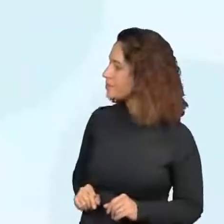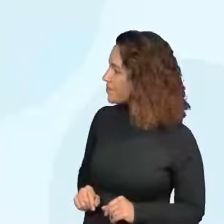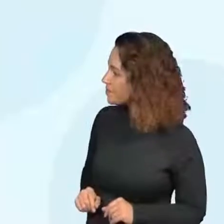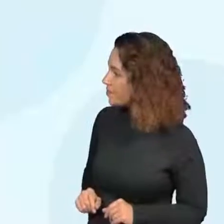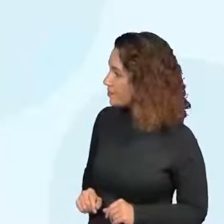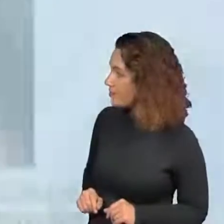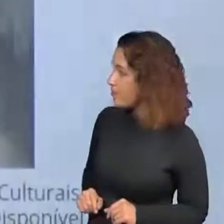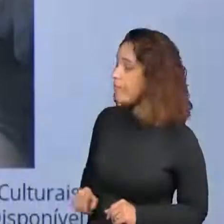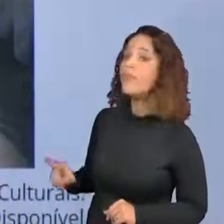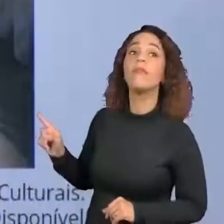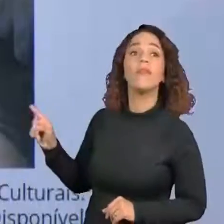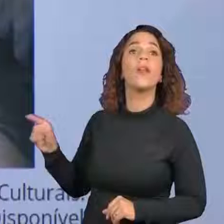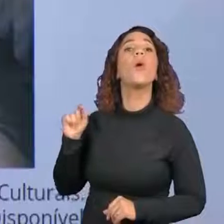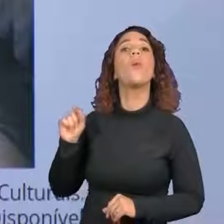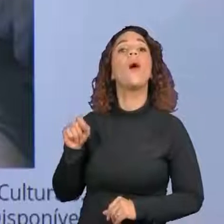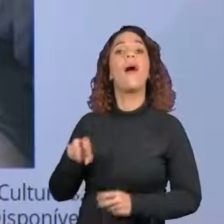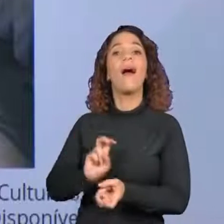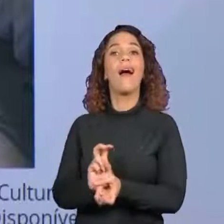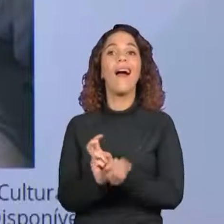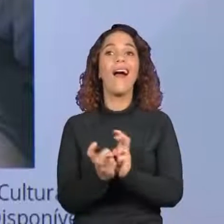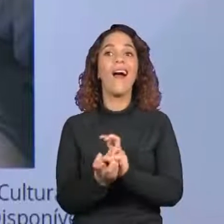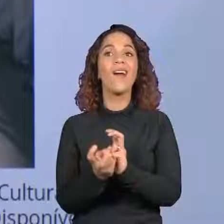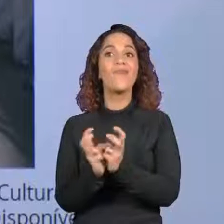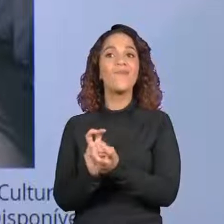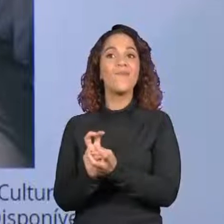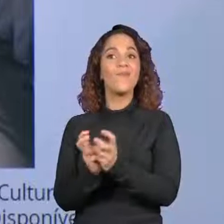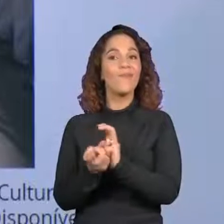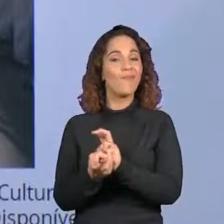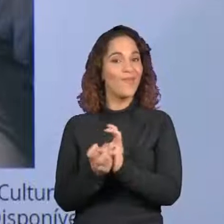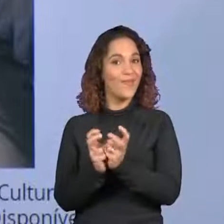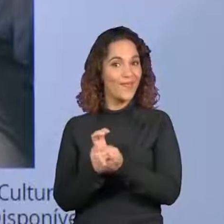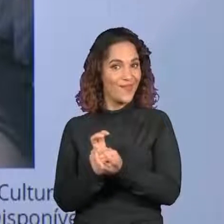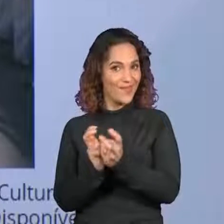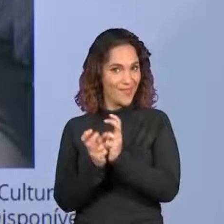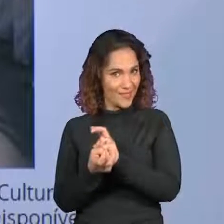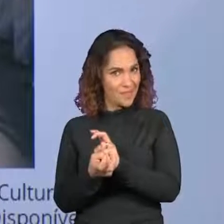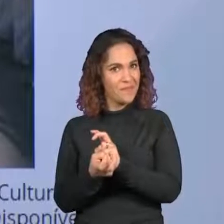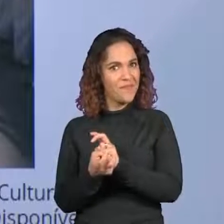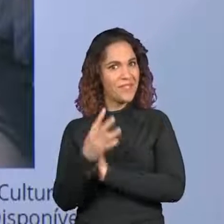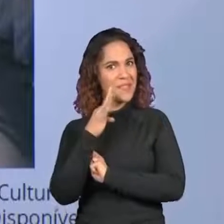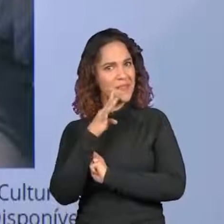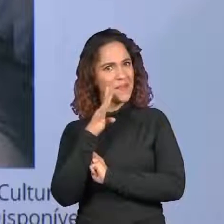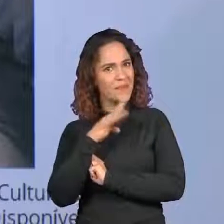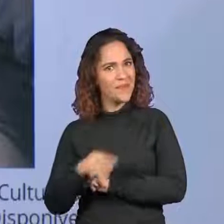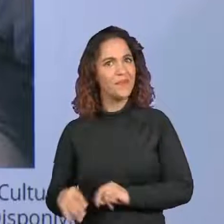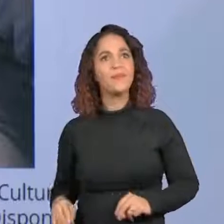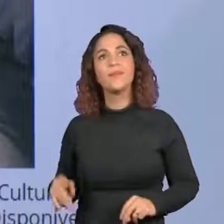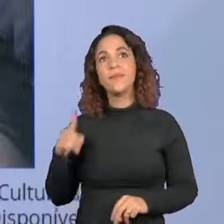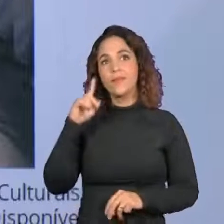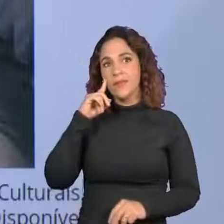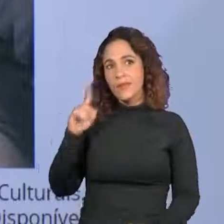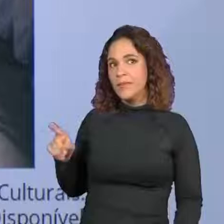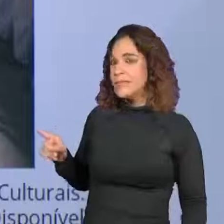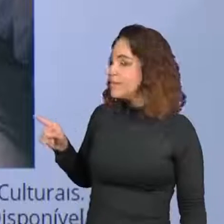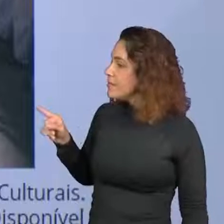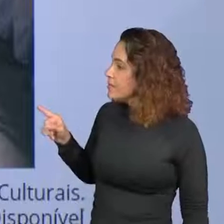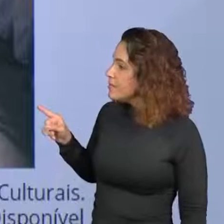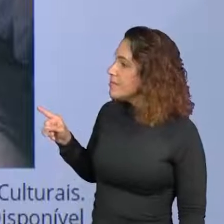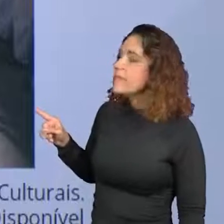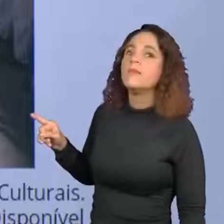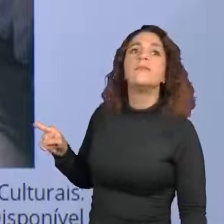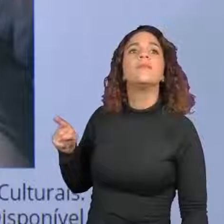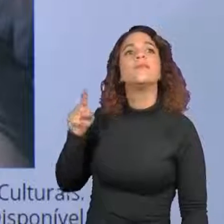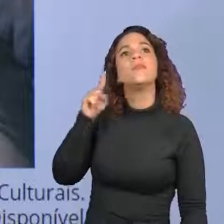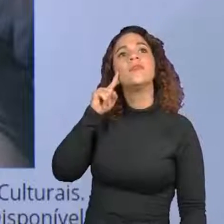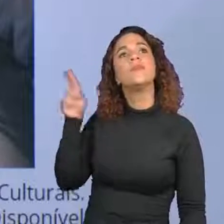que nós temos uma roda de capoeira. E olha só que bacana, eu fiz questão dessa seleção, eu